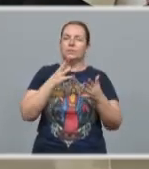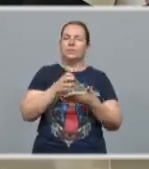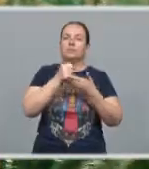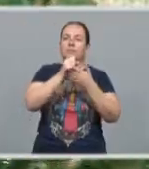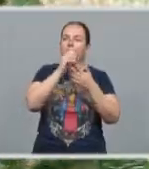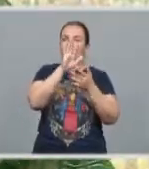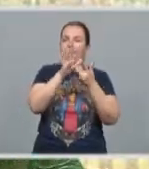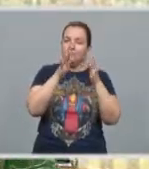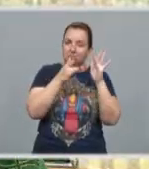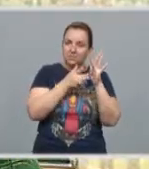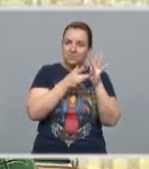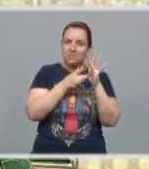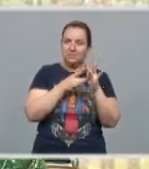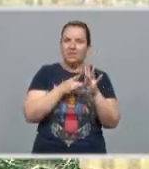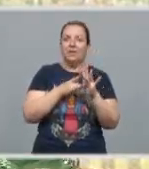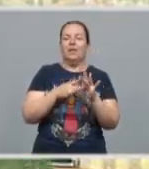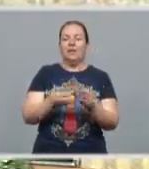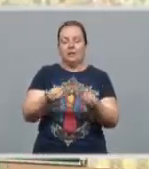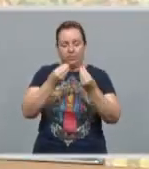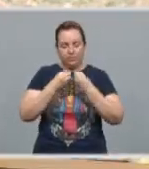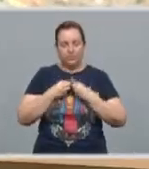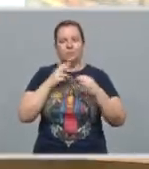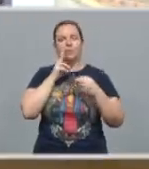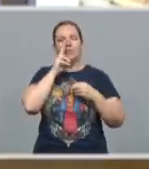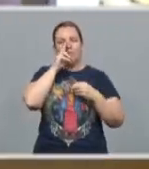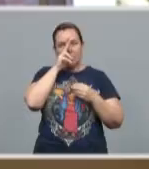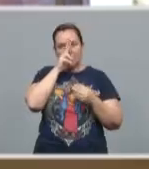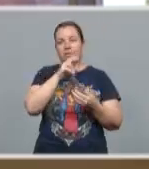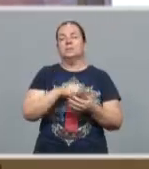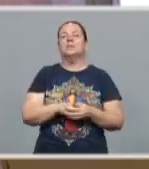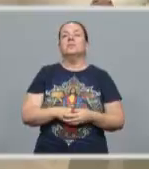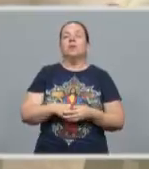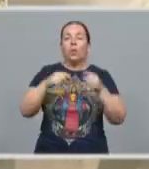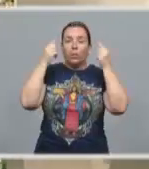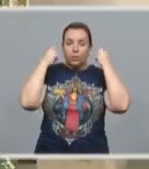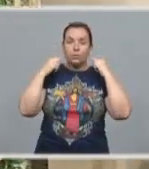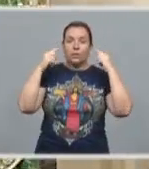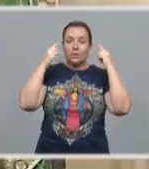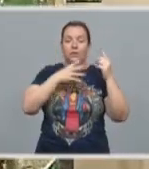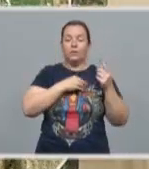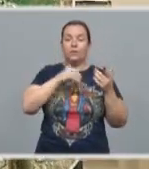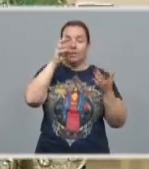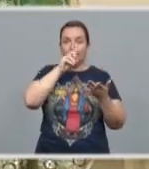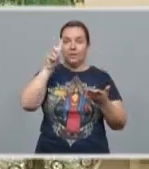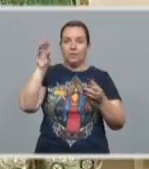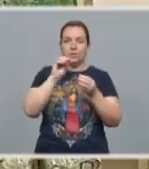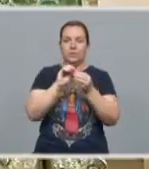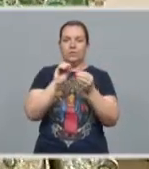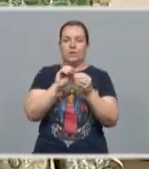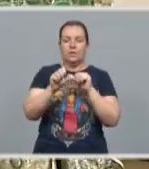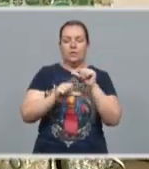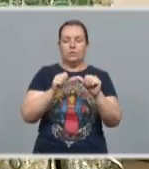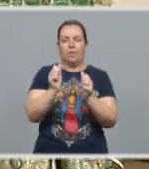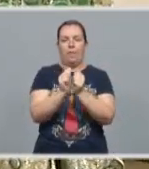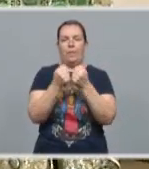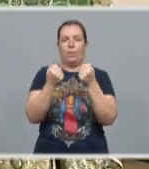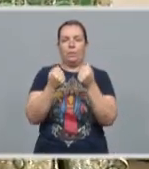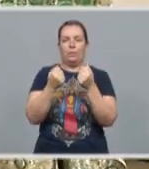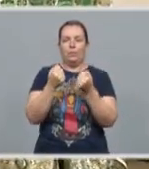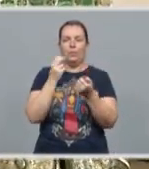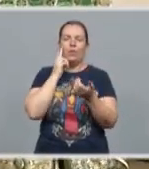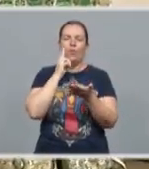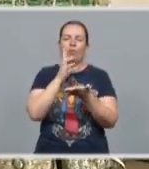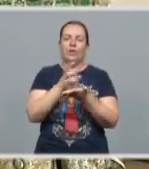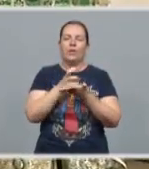que fortalecemos-nos na caminhada no Cordeiro de Deus que se faz pão. Não por acaso,